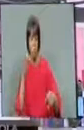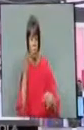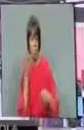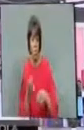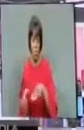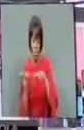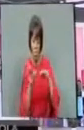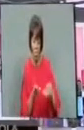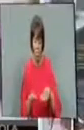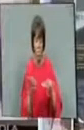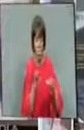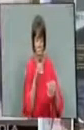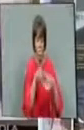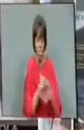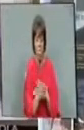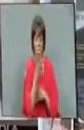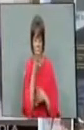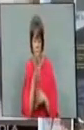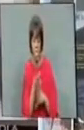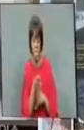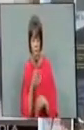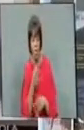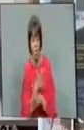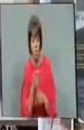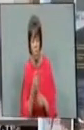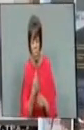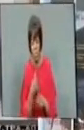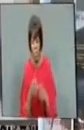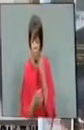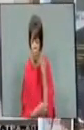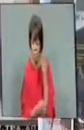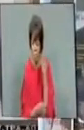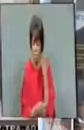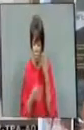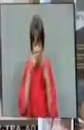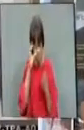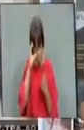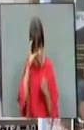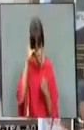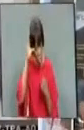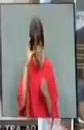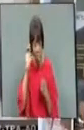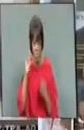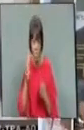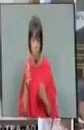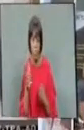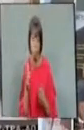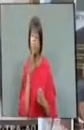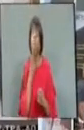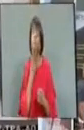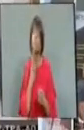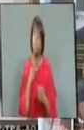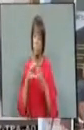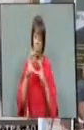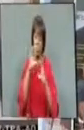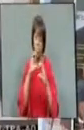da Ásia e da Europa interessados em conectarem-se connosco. Mostraremos também aqui o nosso programa de formação no capítulo do Programa